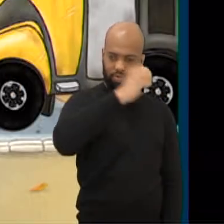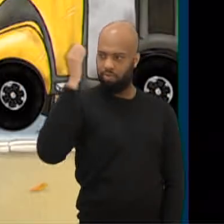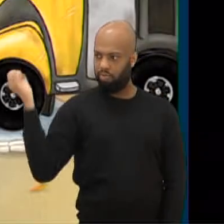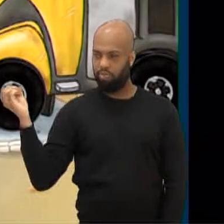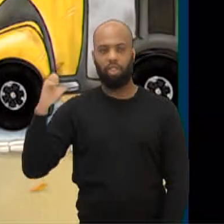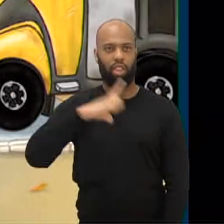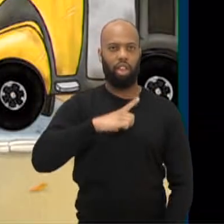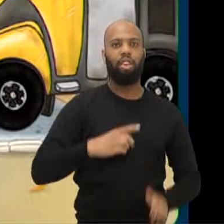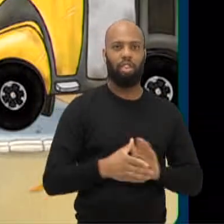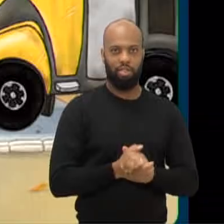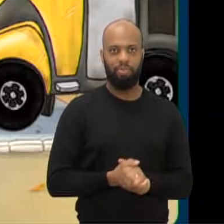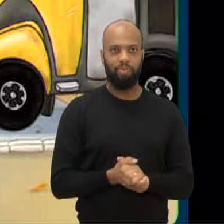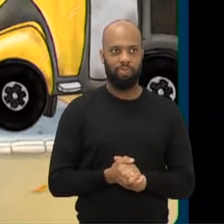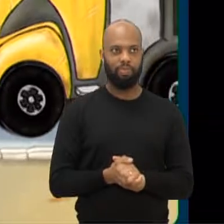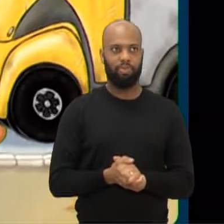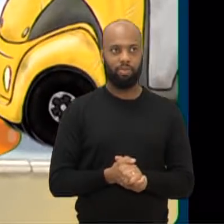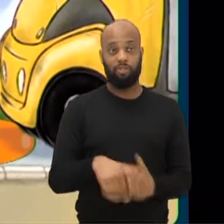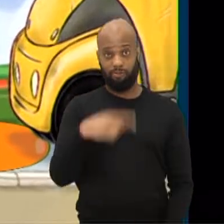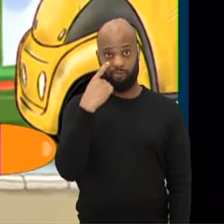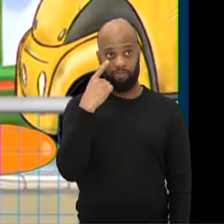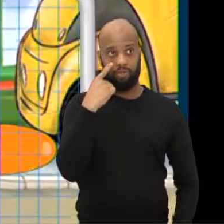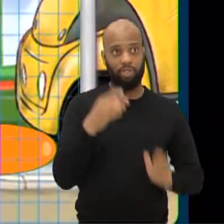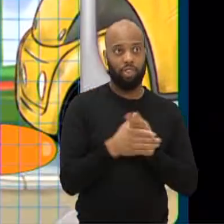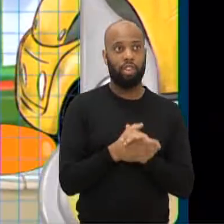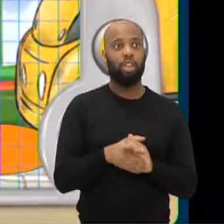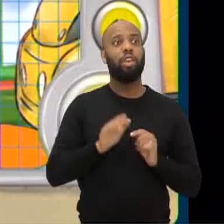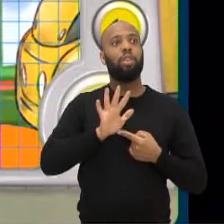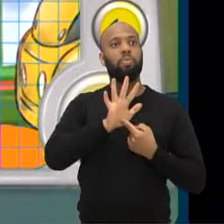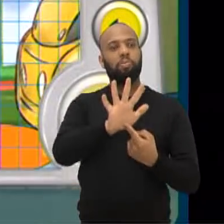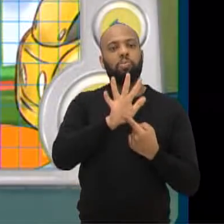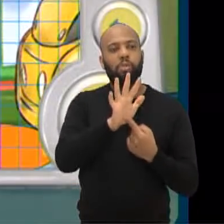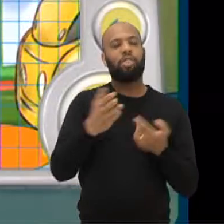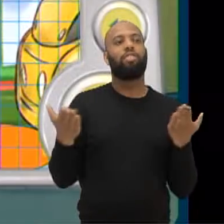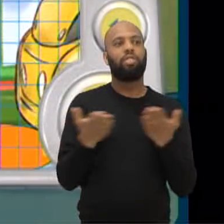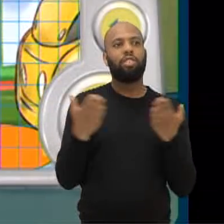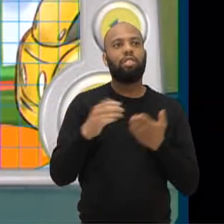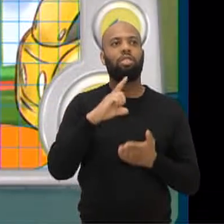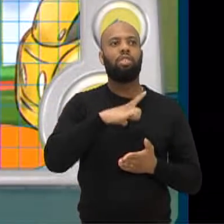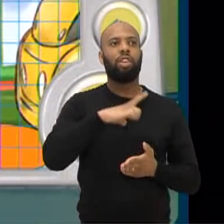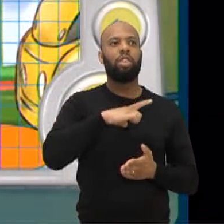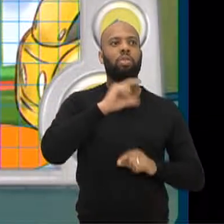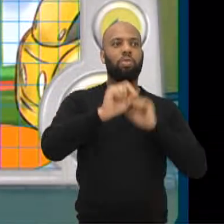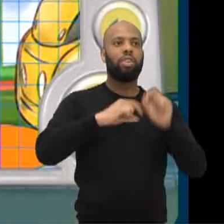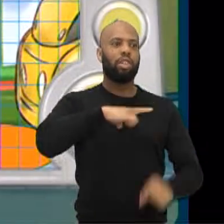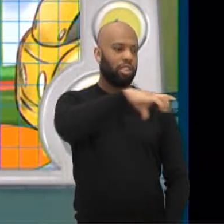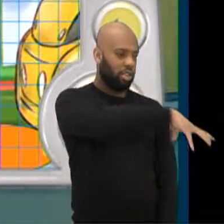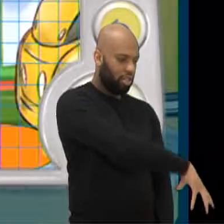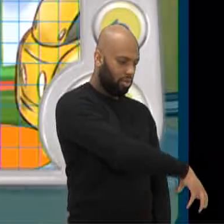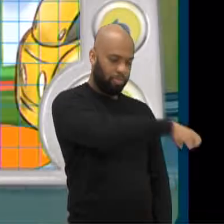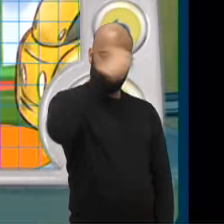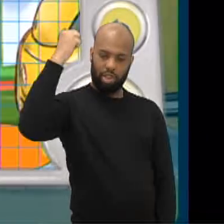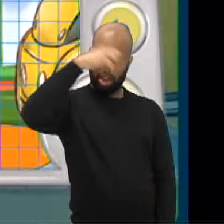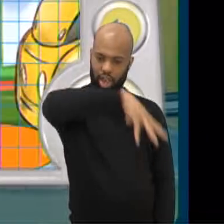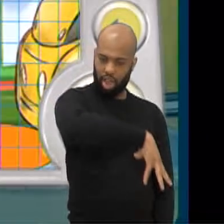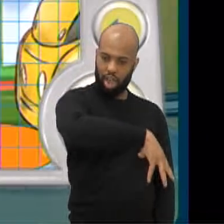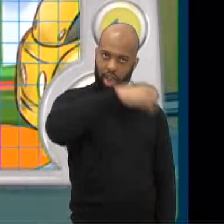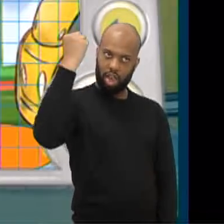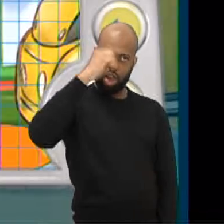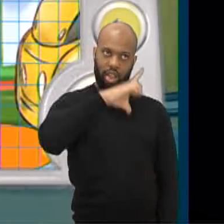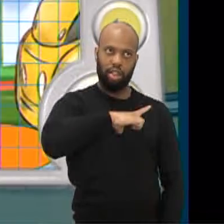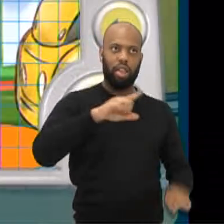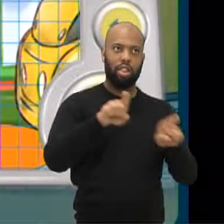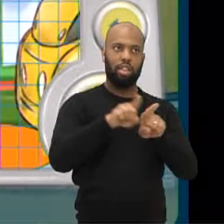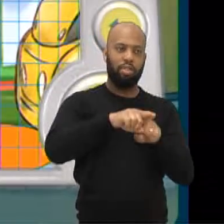Vamos lá. Então veja só, ele aparece aqui embaixo as peças soltas e aparece uma